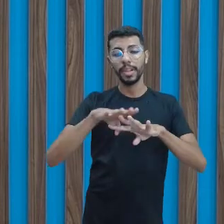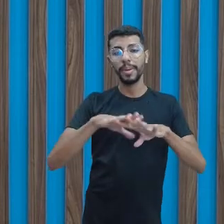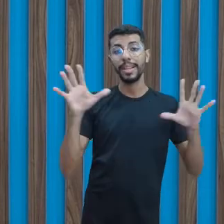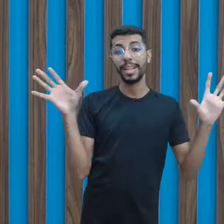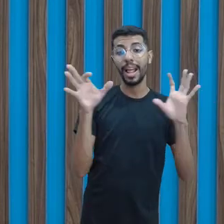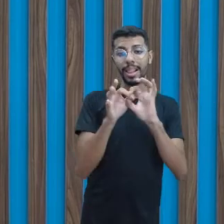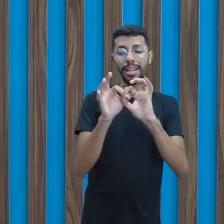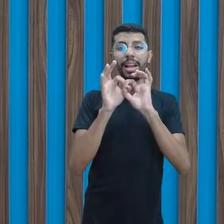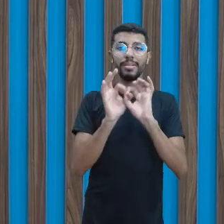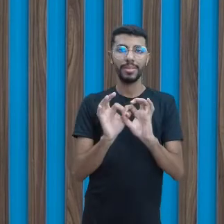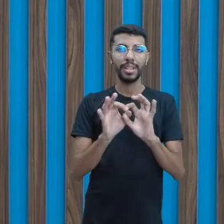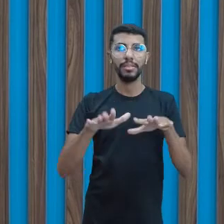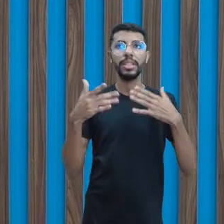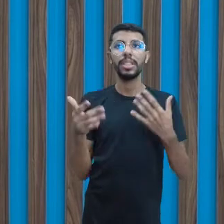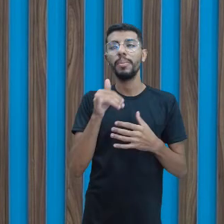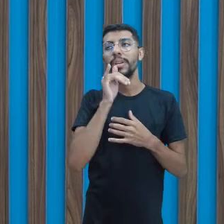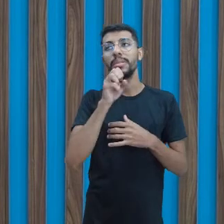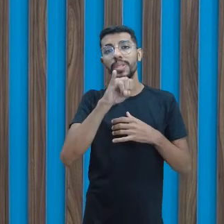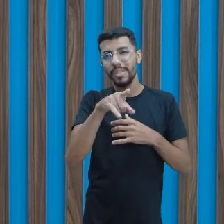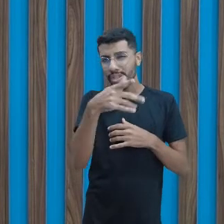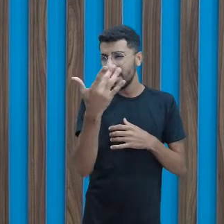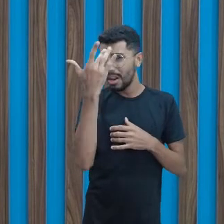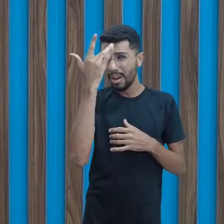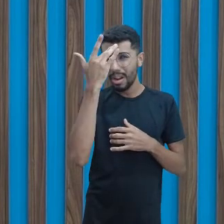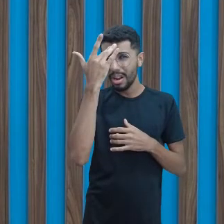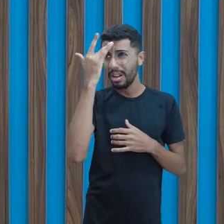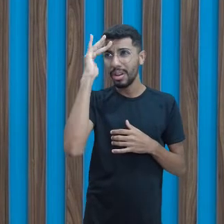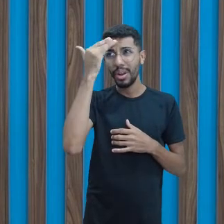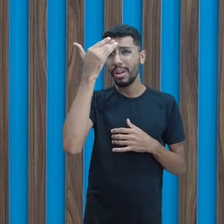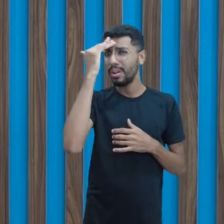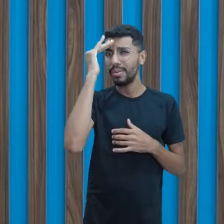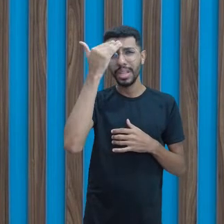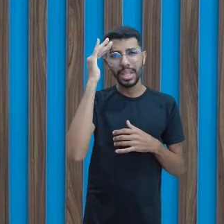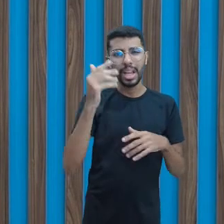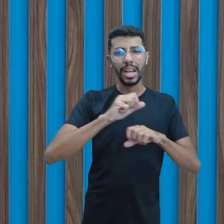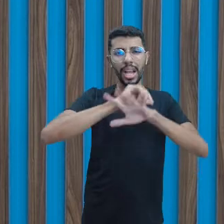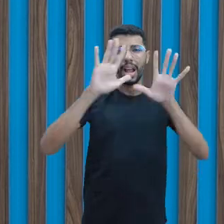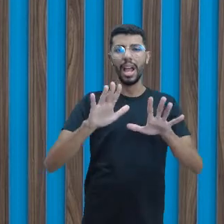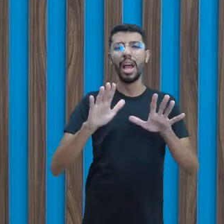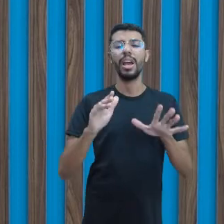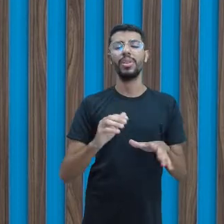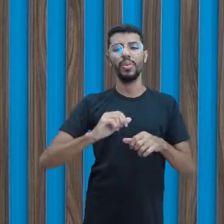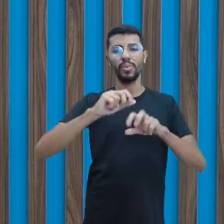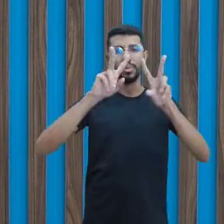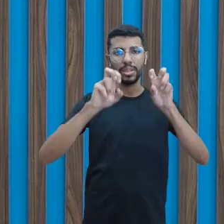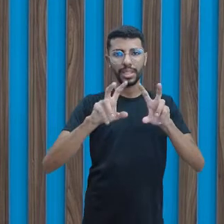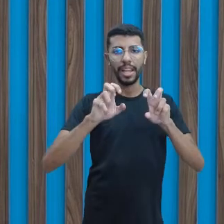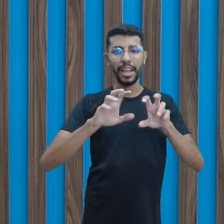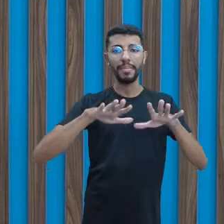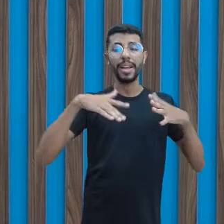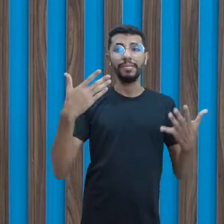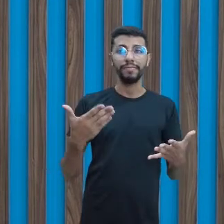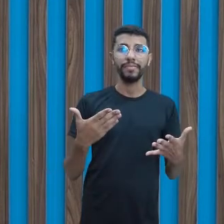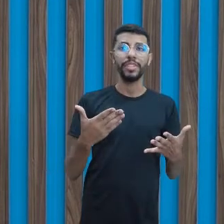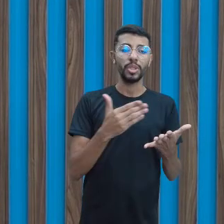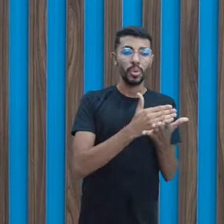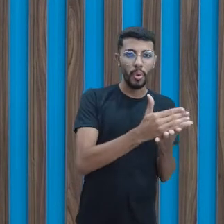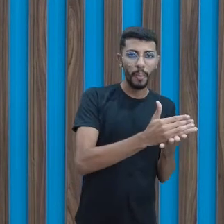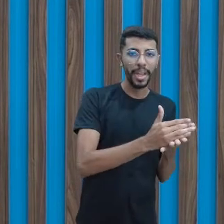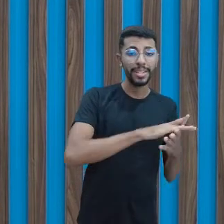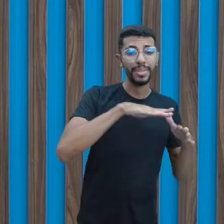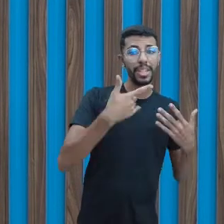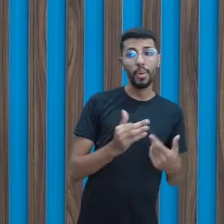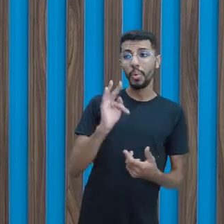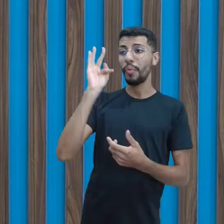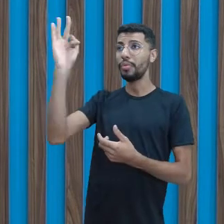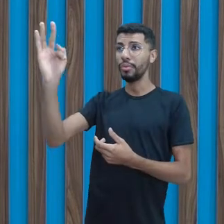um assunto sem entender lá no comecinho, isso traz consequência para você bem grandes no futuro, tá bom? Então,